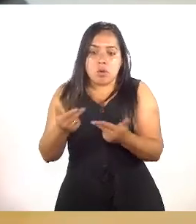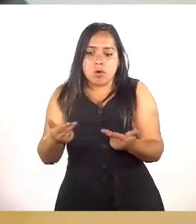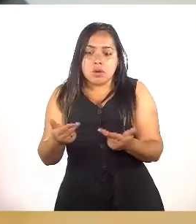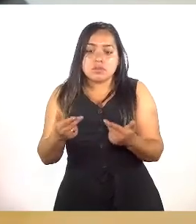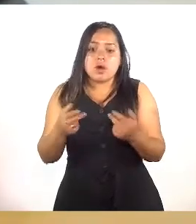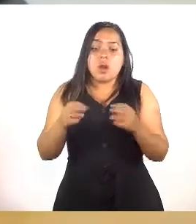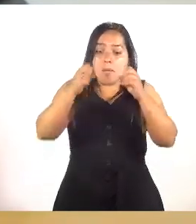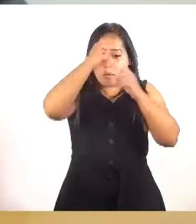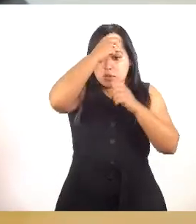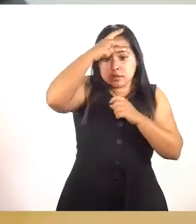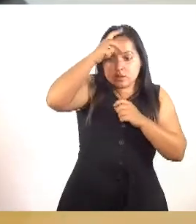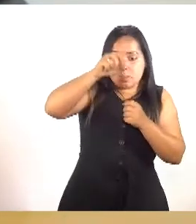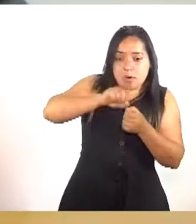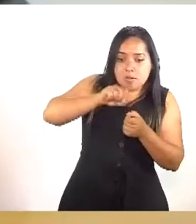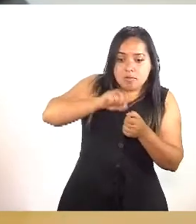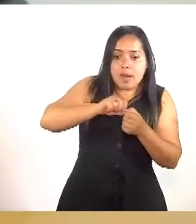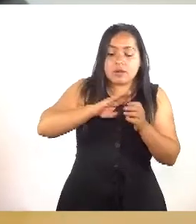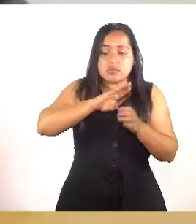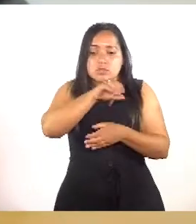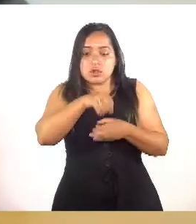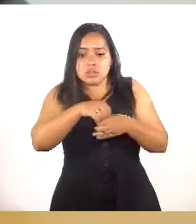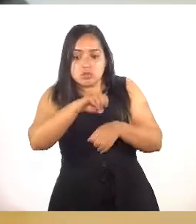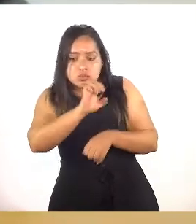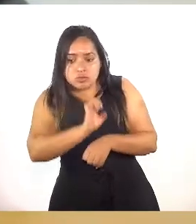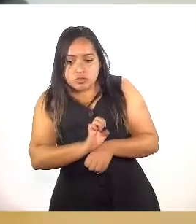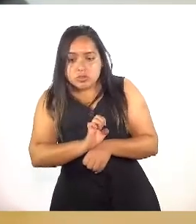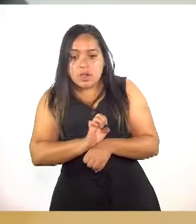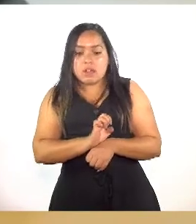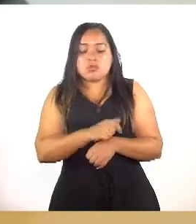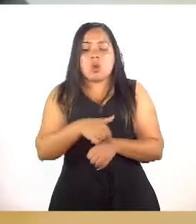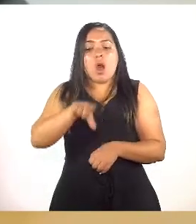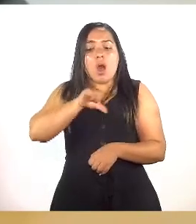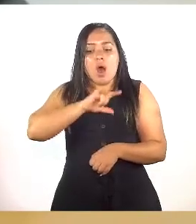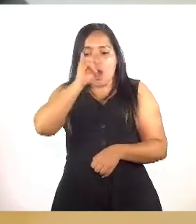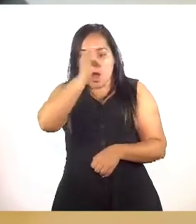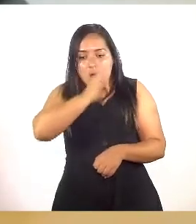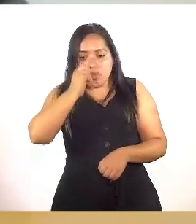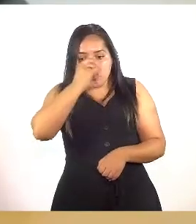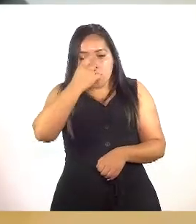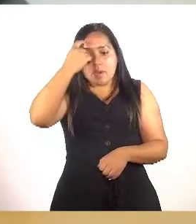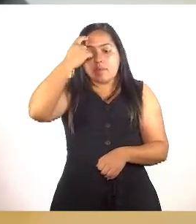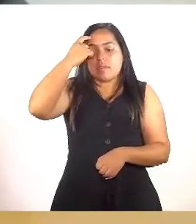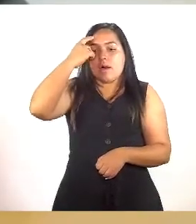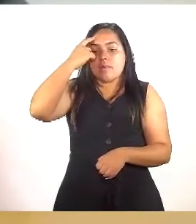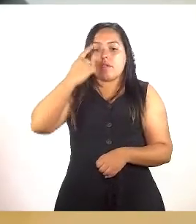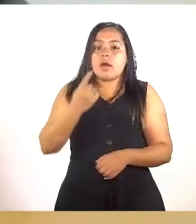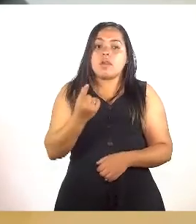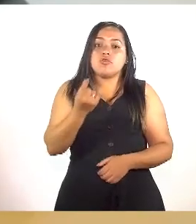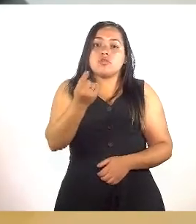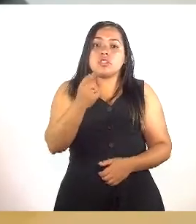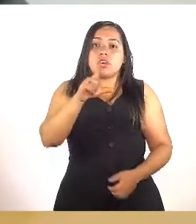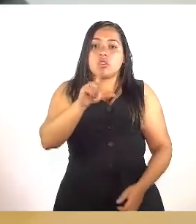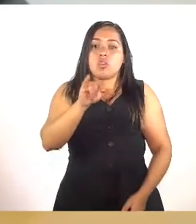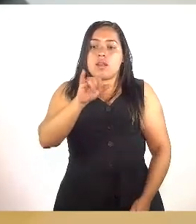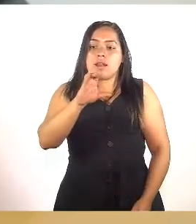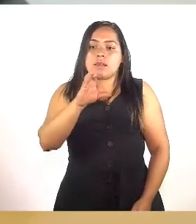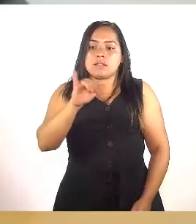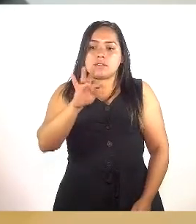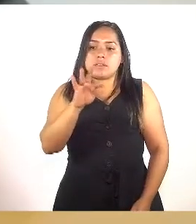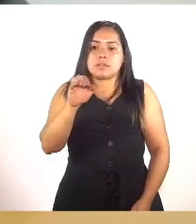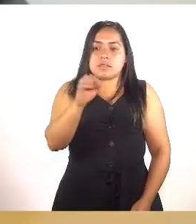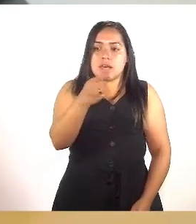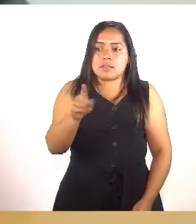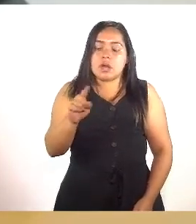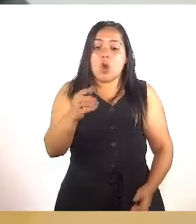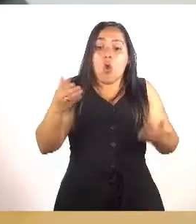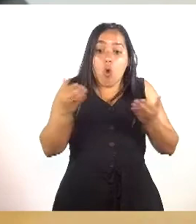municípios fazem com os estados, e que antigamente era dispensado de licitação, e hoje em dia, com o novo marco,